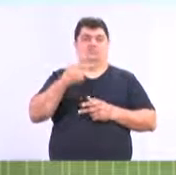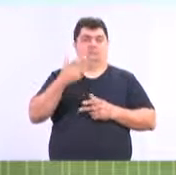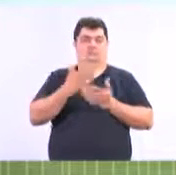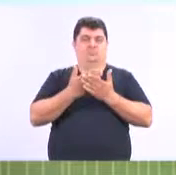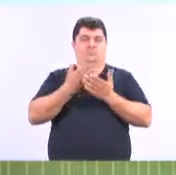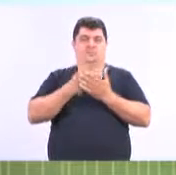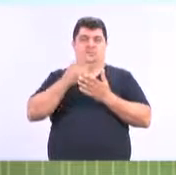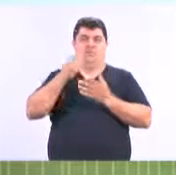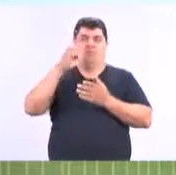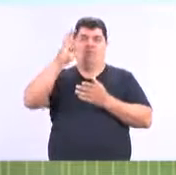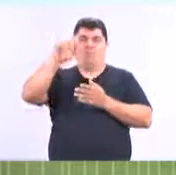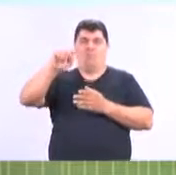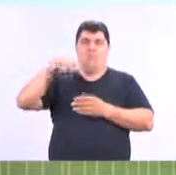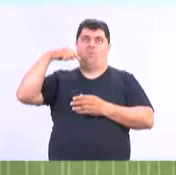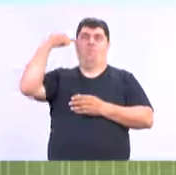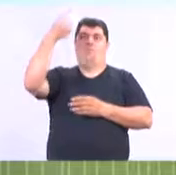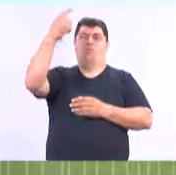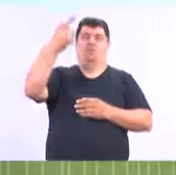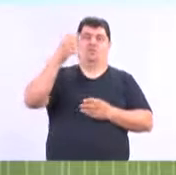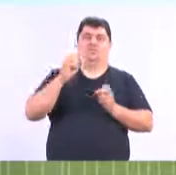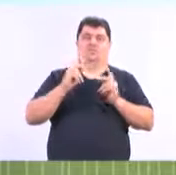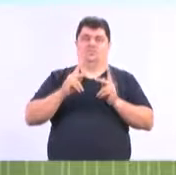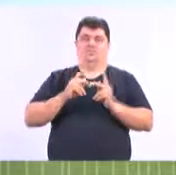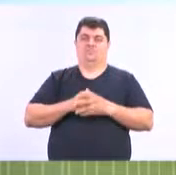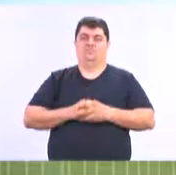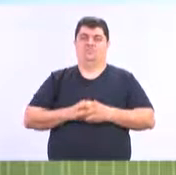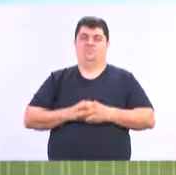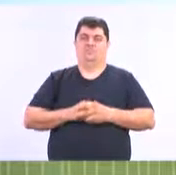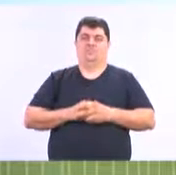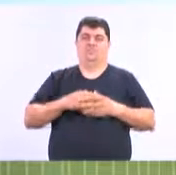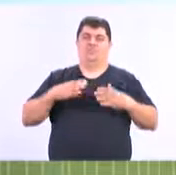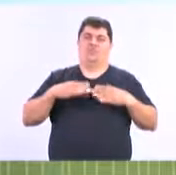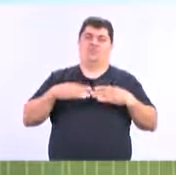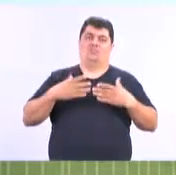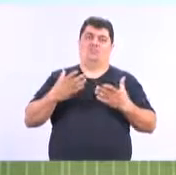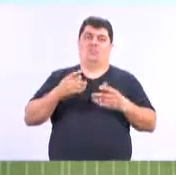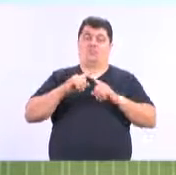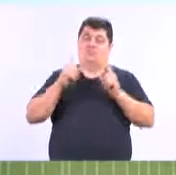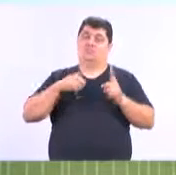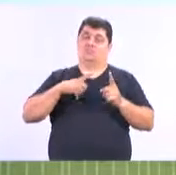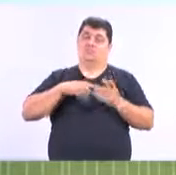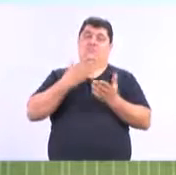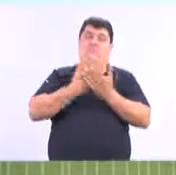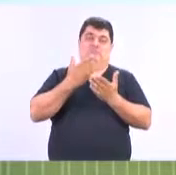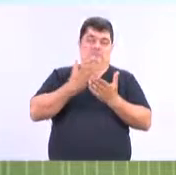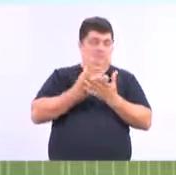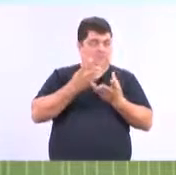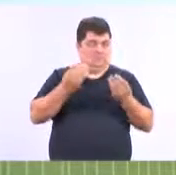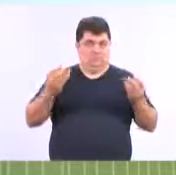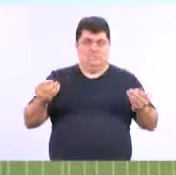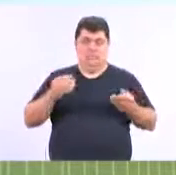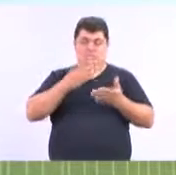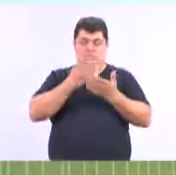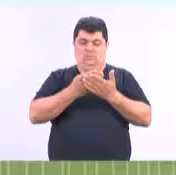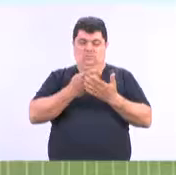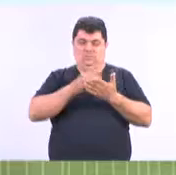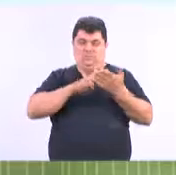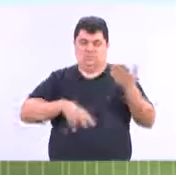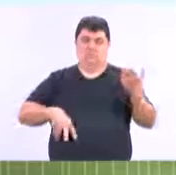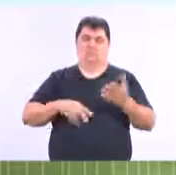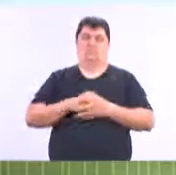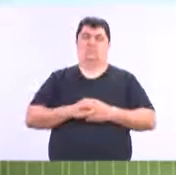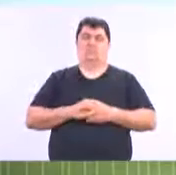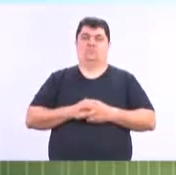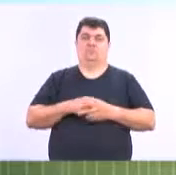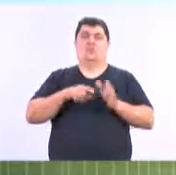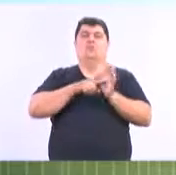outra quarta-feira. Vamos ficar uma semana de folga, entre aspas, vocês têm bastante atividade para ser desenvolvida, ok? Vamos